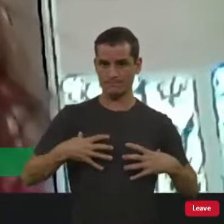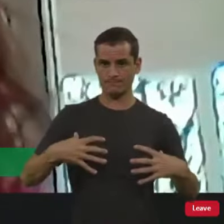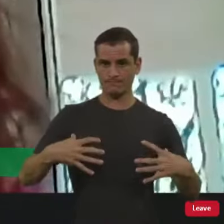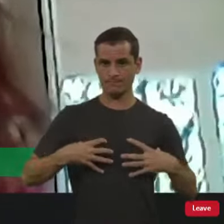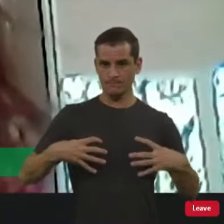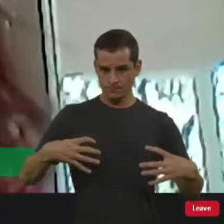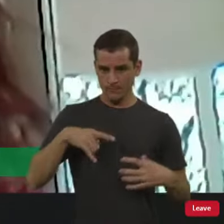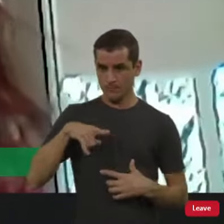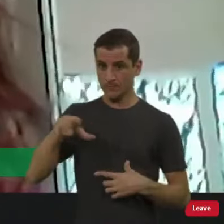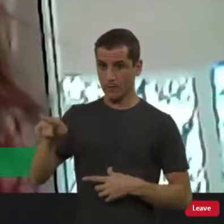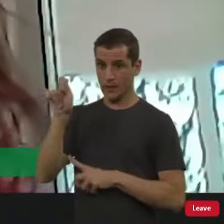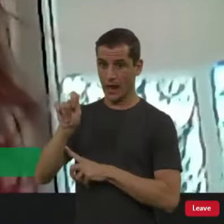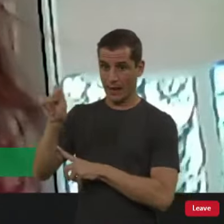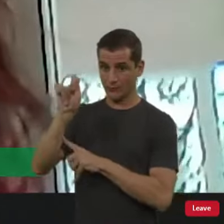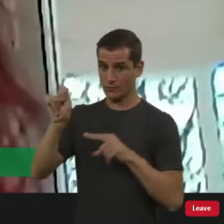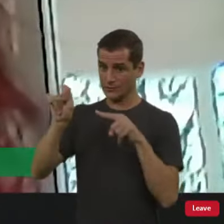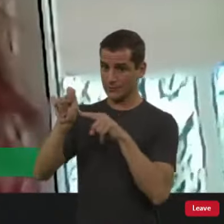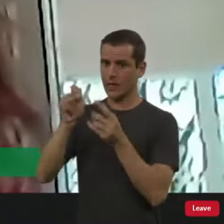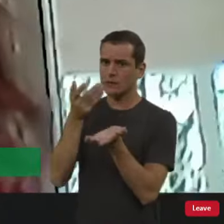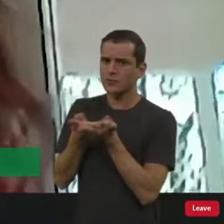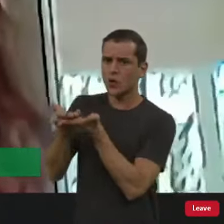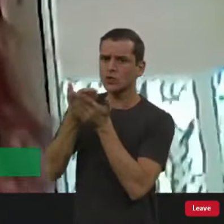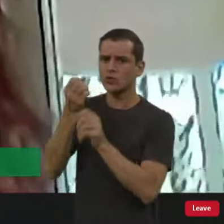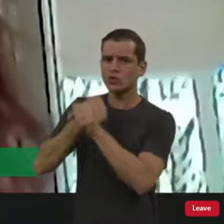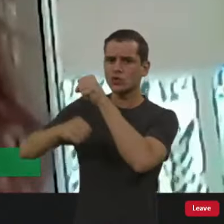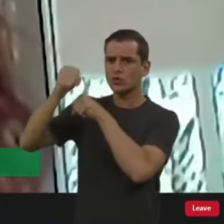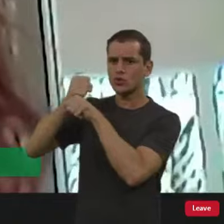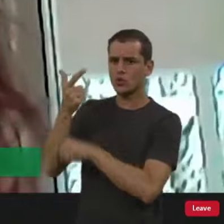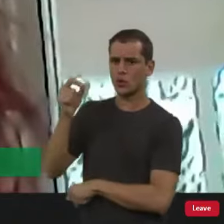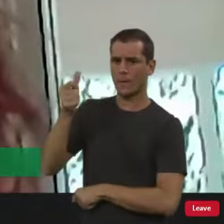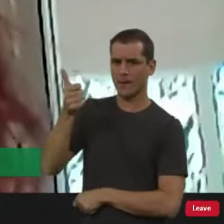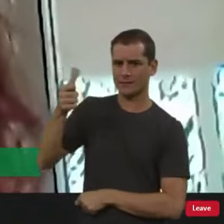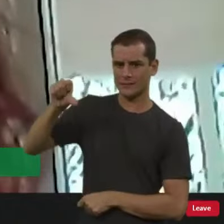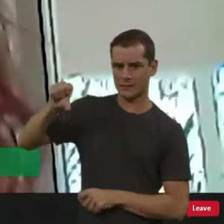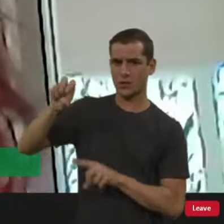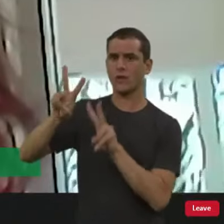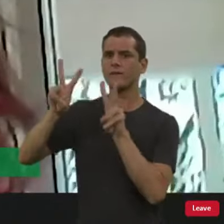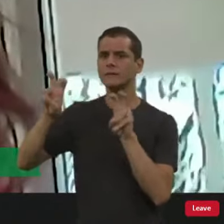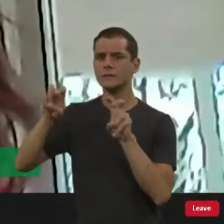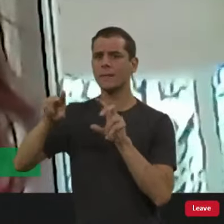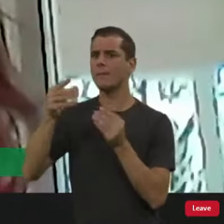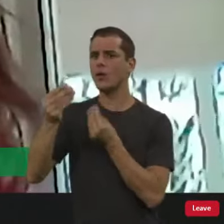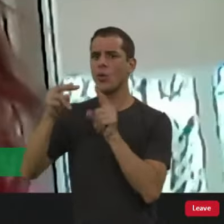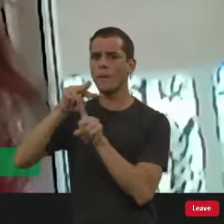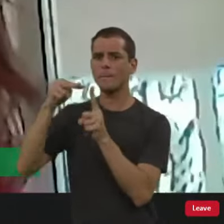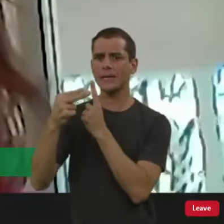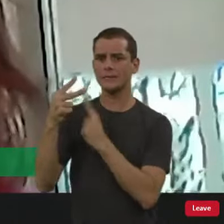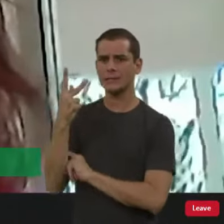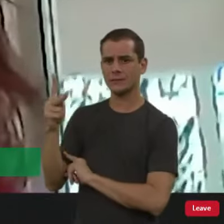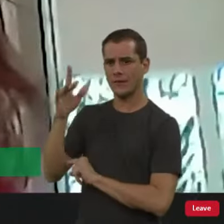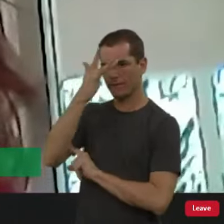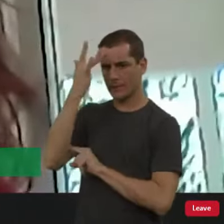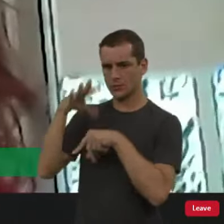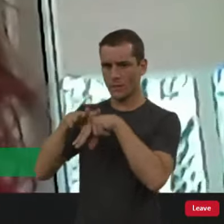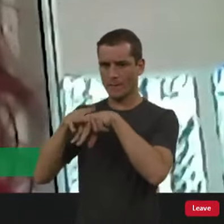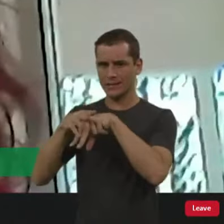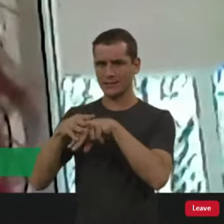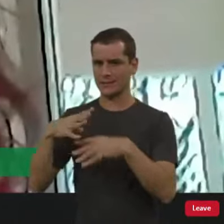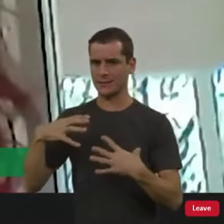em 2019 chamado Vivendo com Hipertensão Pulmonar, a perspectiva dos pacientes. Nessa pesquisa